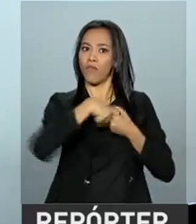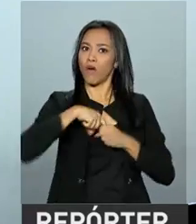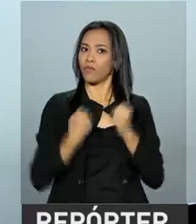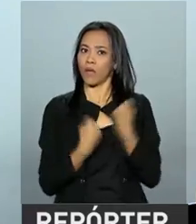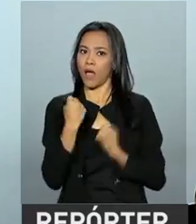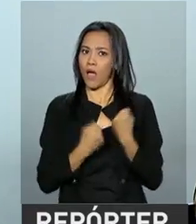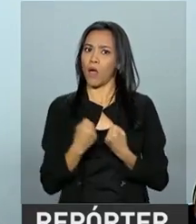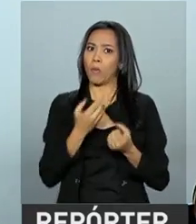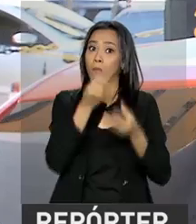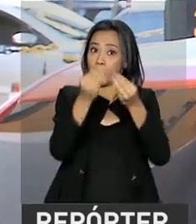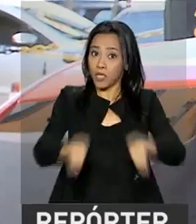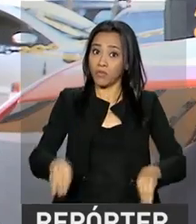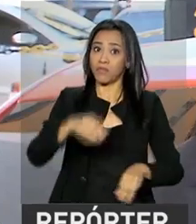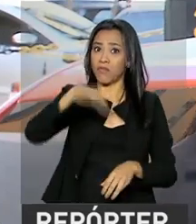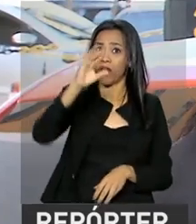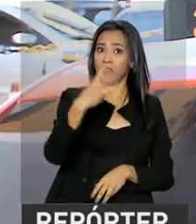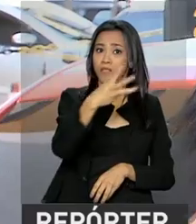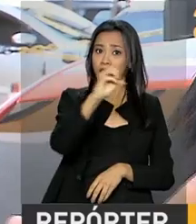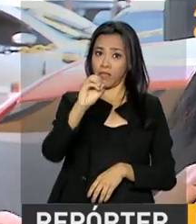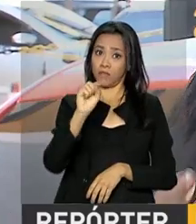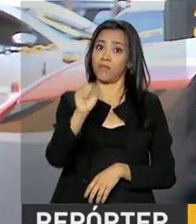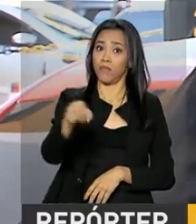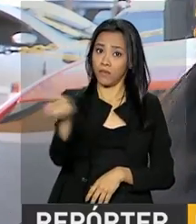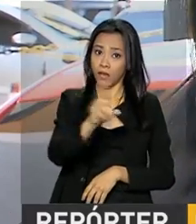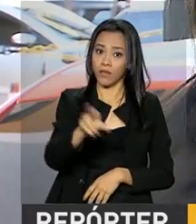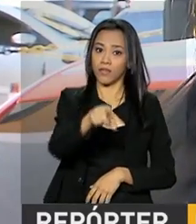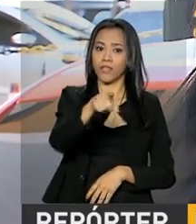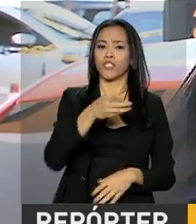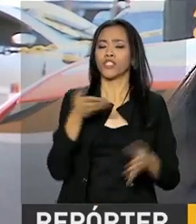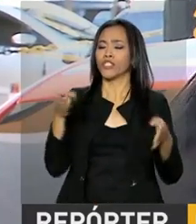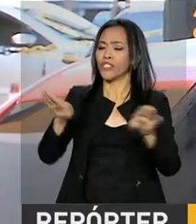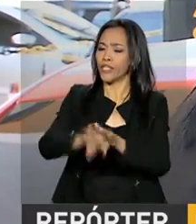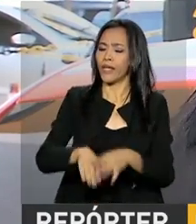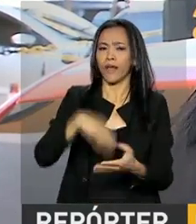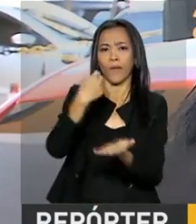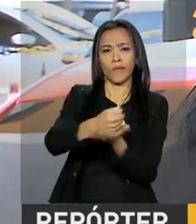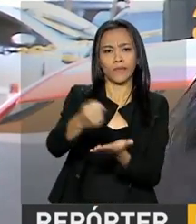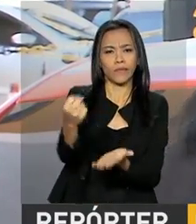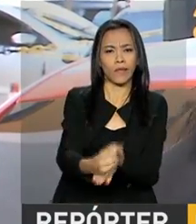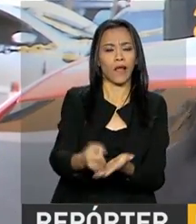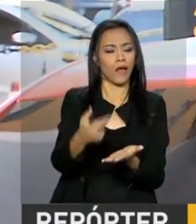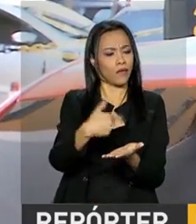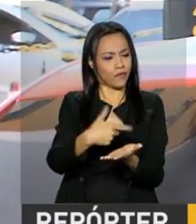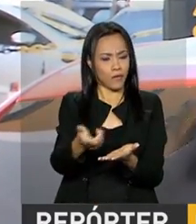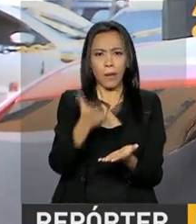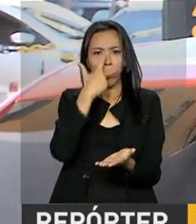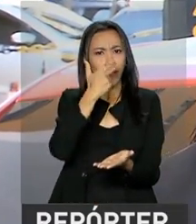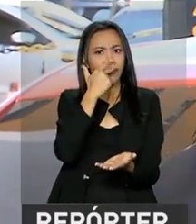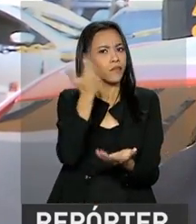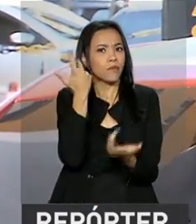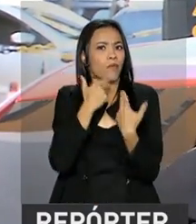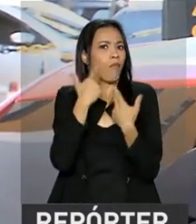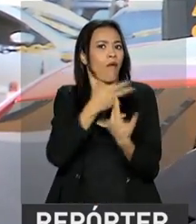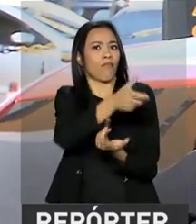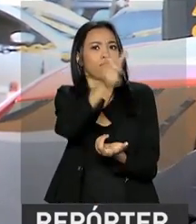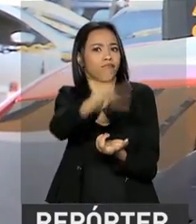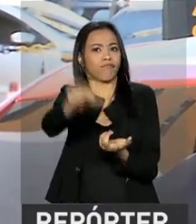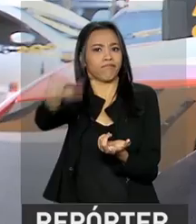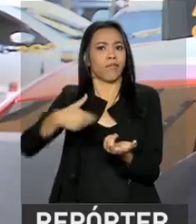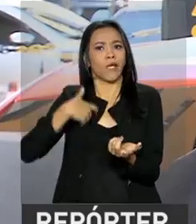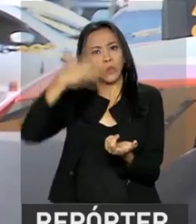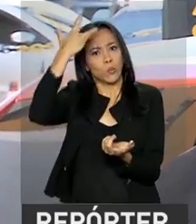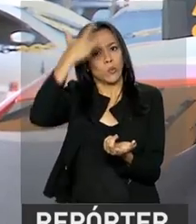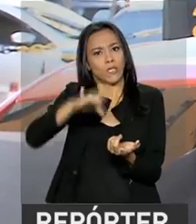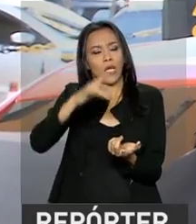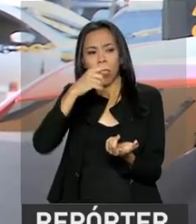300.000 chegam abrem contrato leva o veículo tudo como um cliente comum né a gente não tem